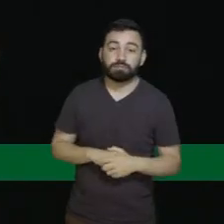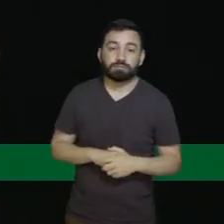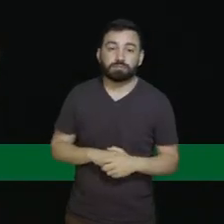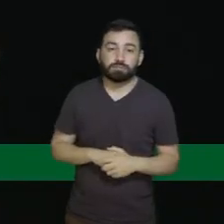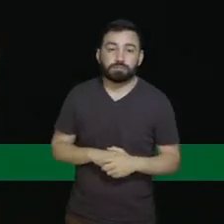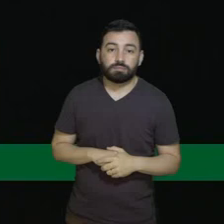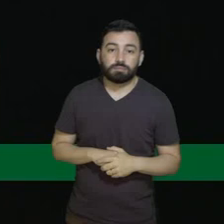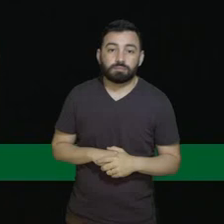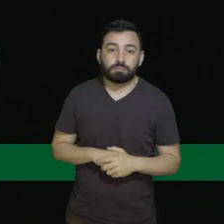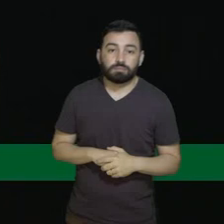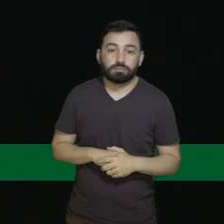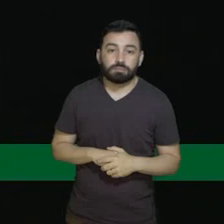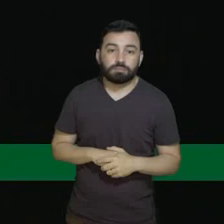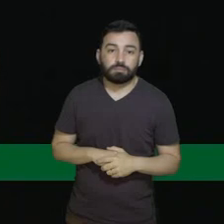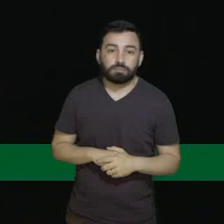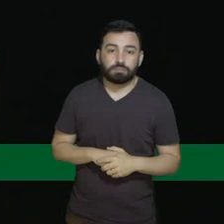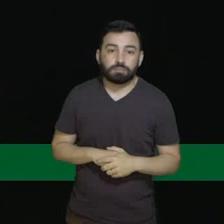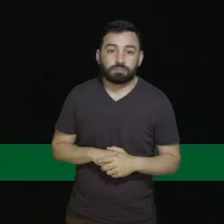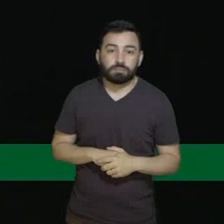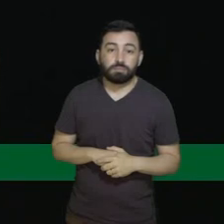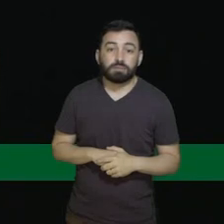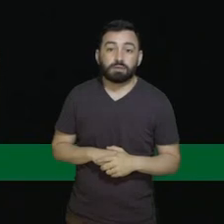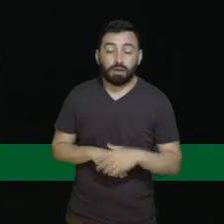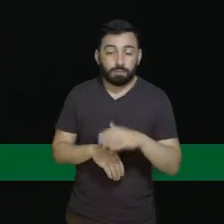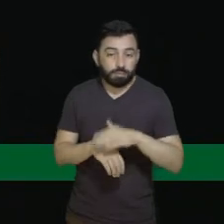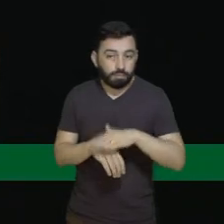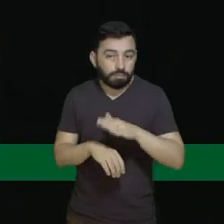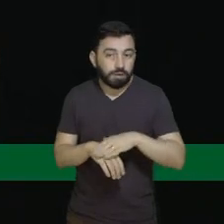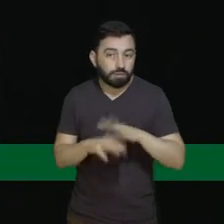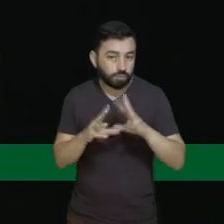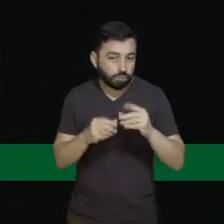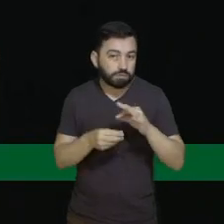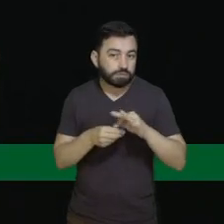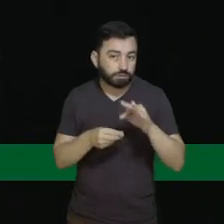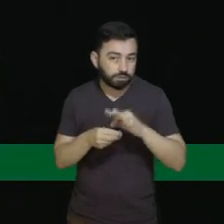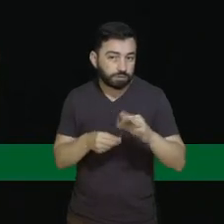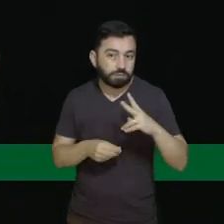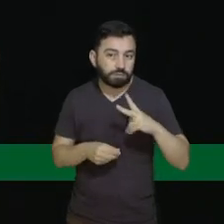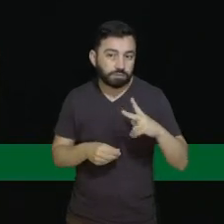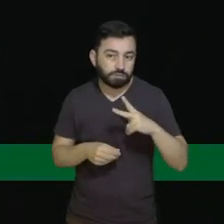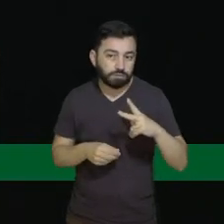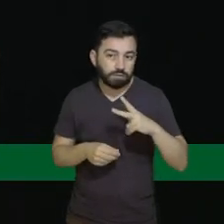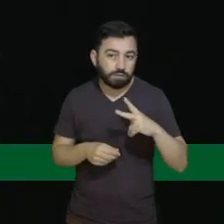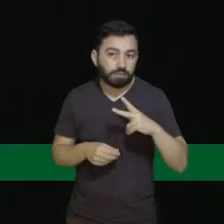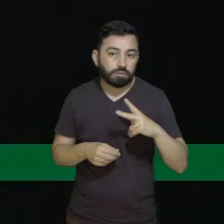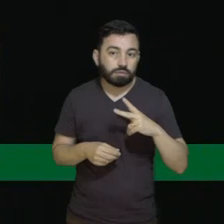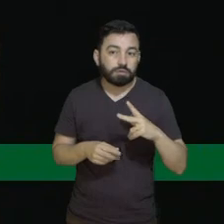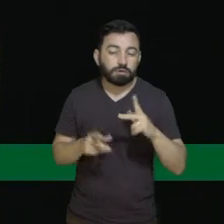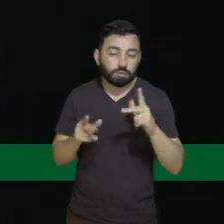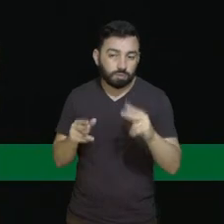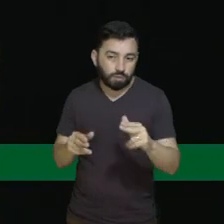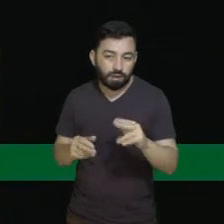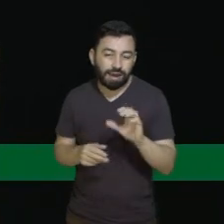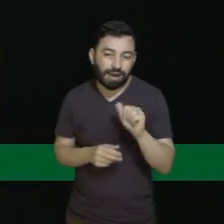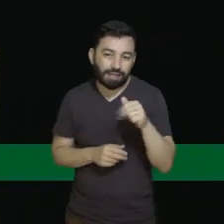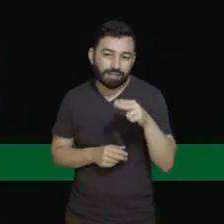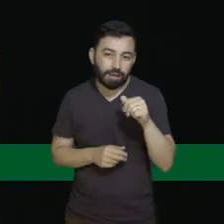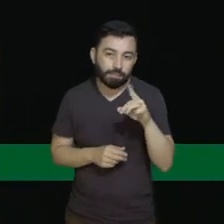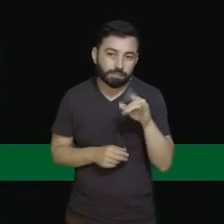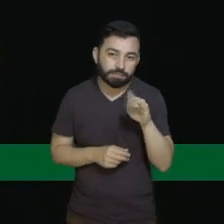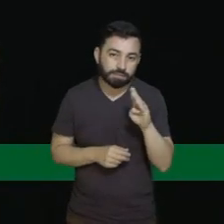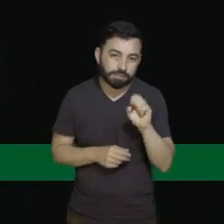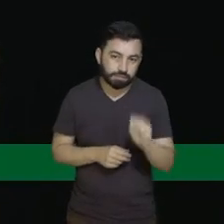Mais um minuto para concluir, deputada. Pelas mãos das instituições privadas sem fins lucrativos, como a Santa Cannabis, que é um exemplo para esse